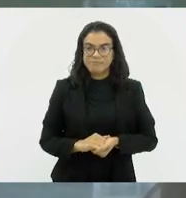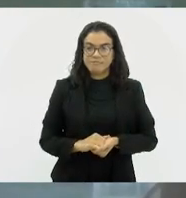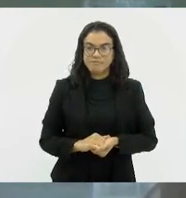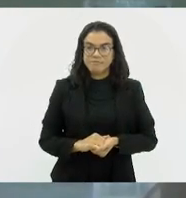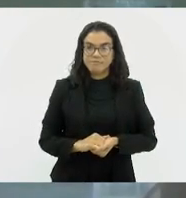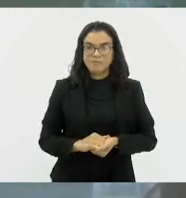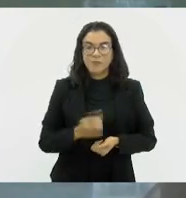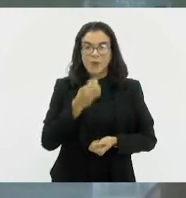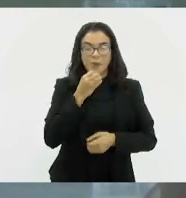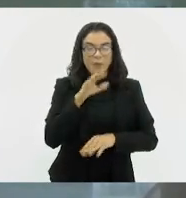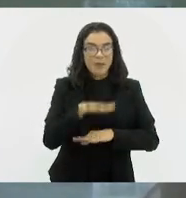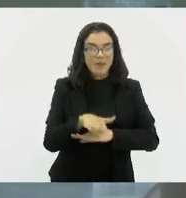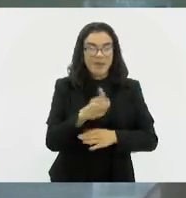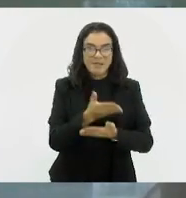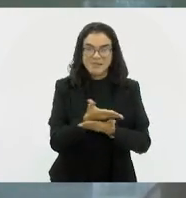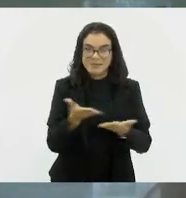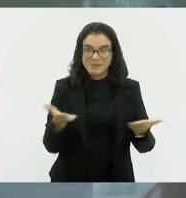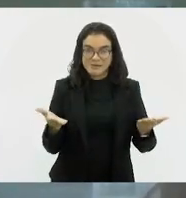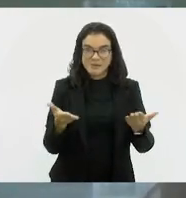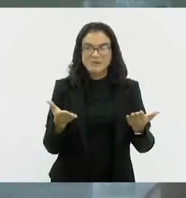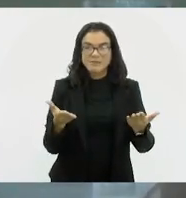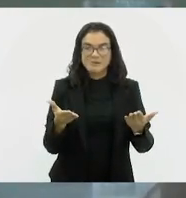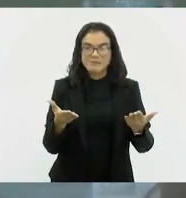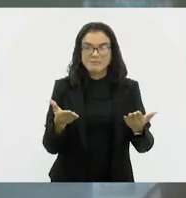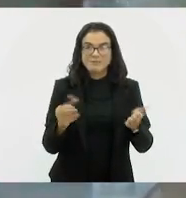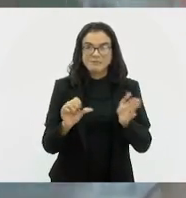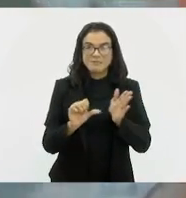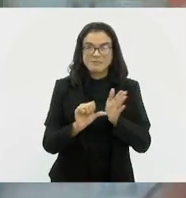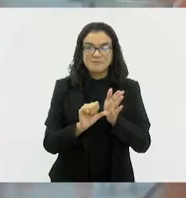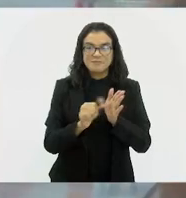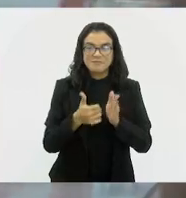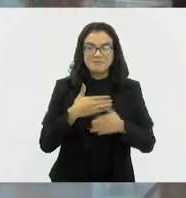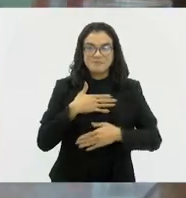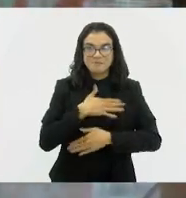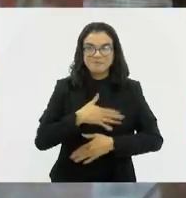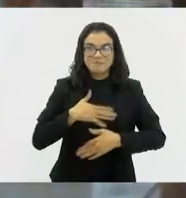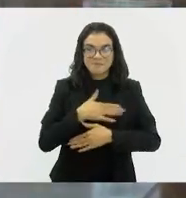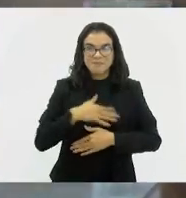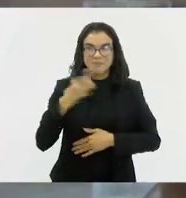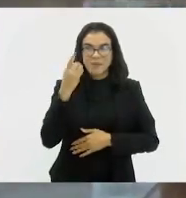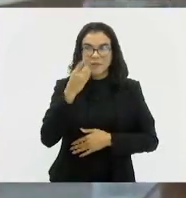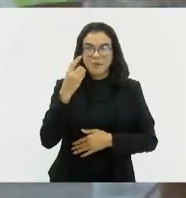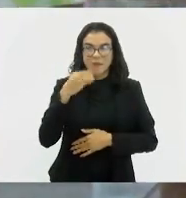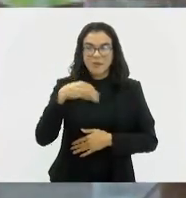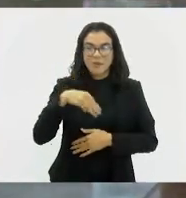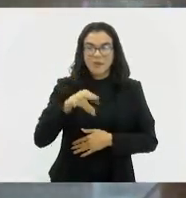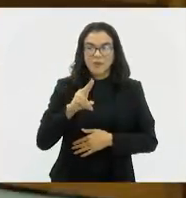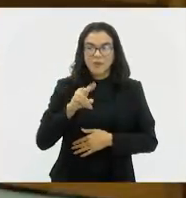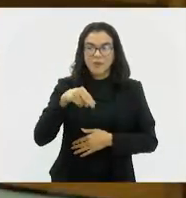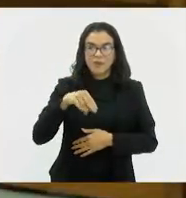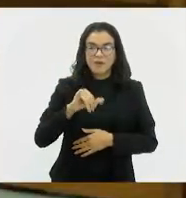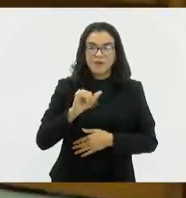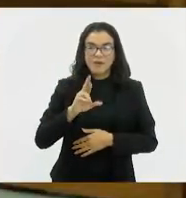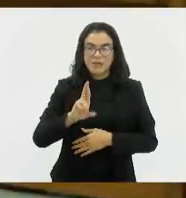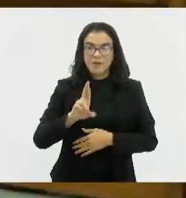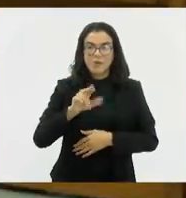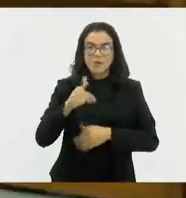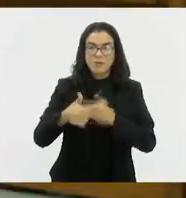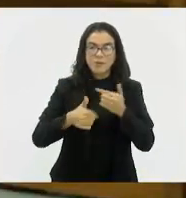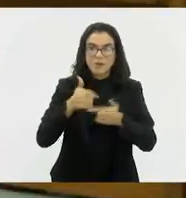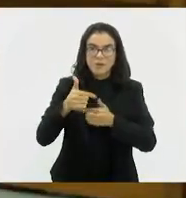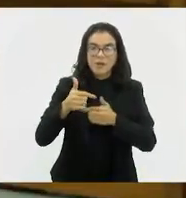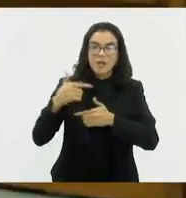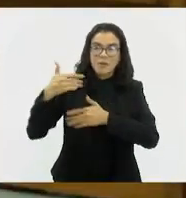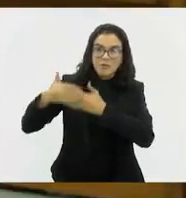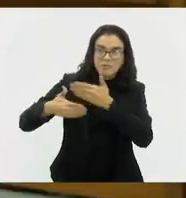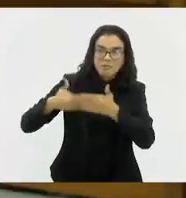Boa tarde a todos. Quero cumprimentar aqui o deputado Munir pelo trabalho que vem desenvolvendo